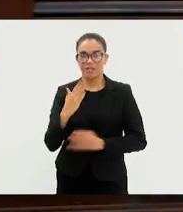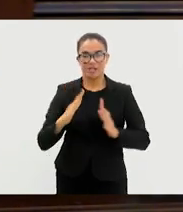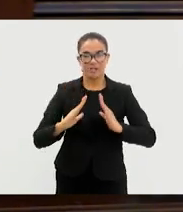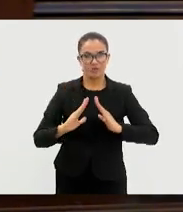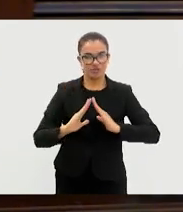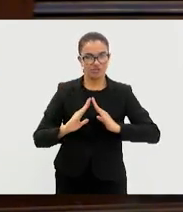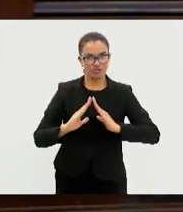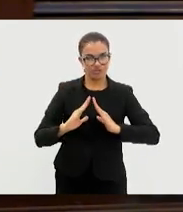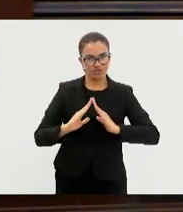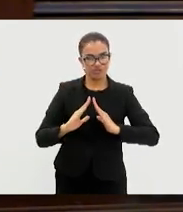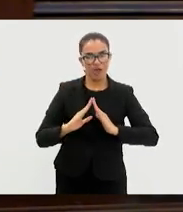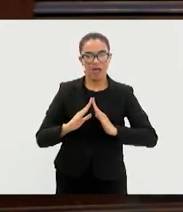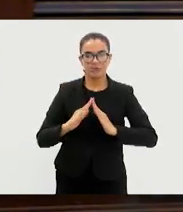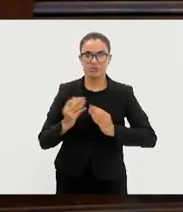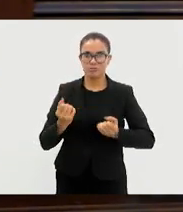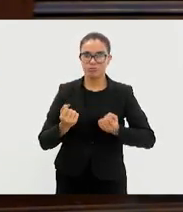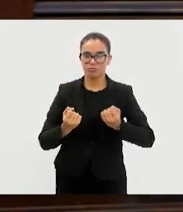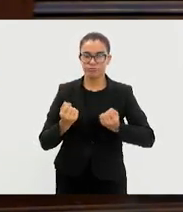e